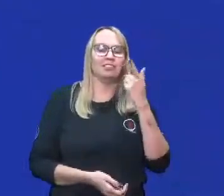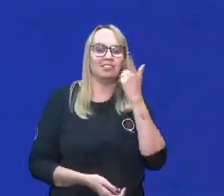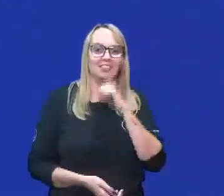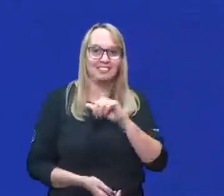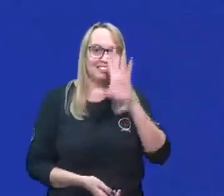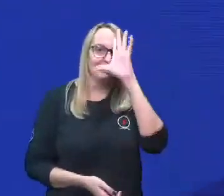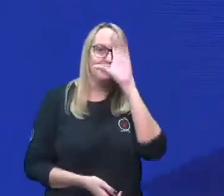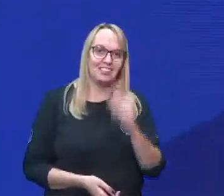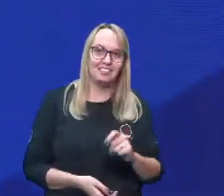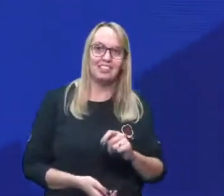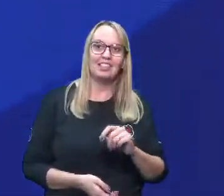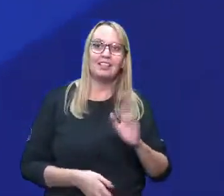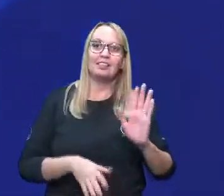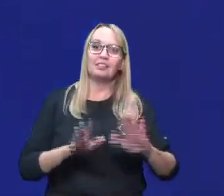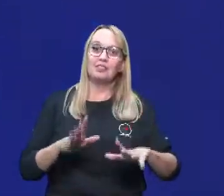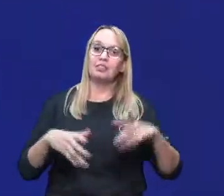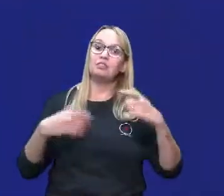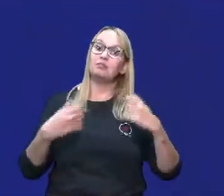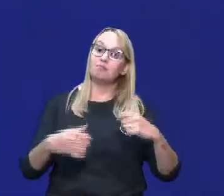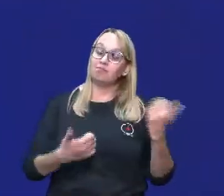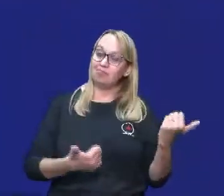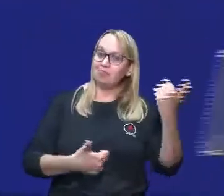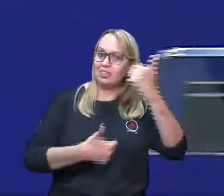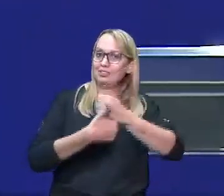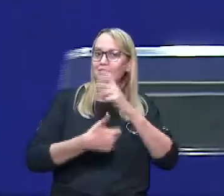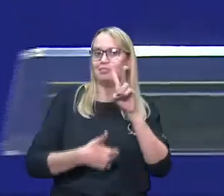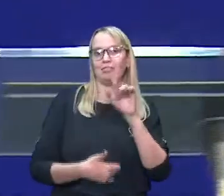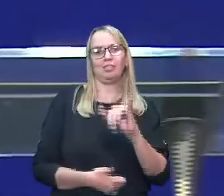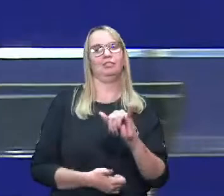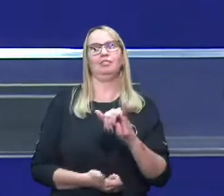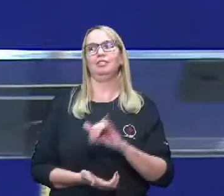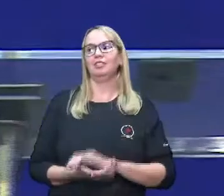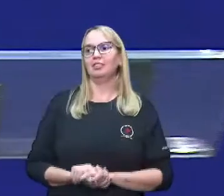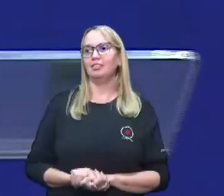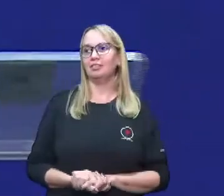é bom de improviso, uma hora vai ter que dar o lugar dele para quem se preparou.